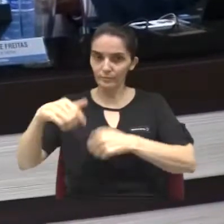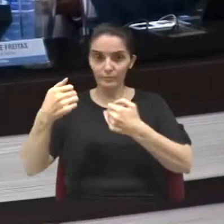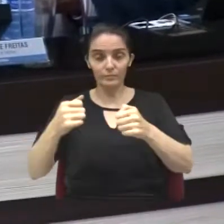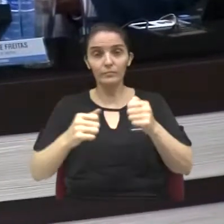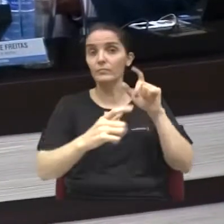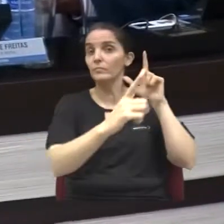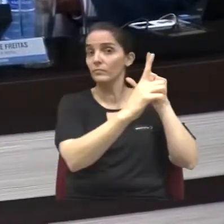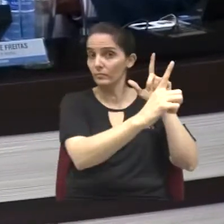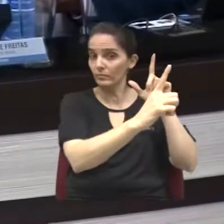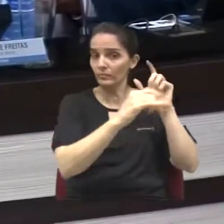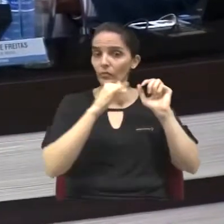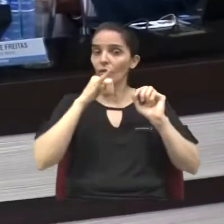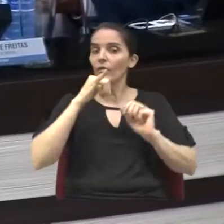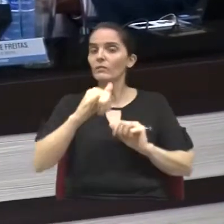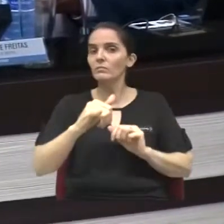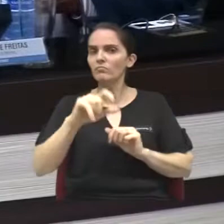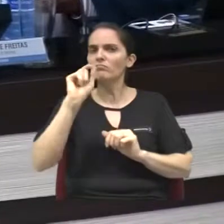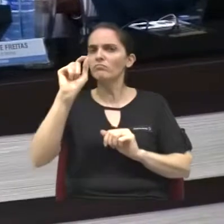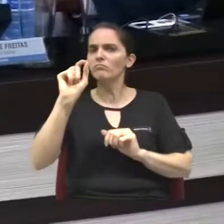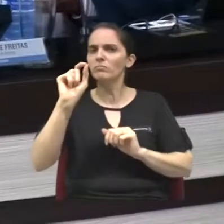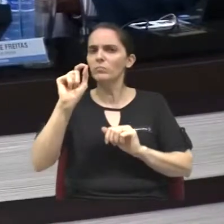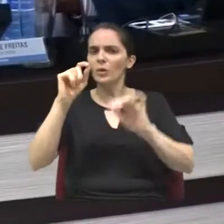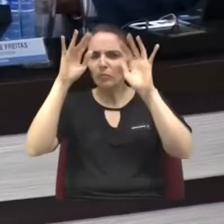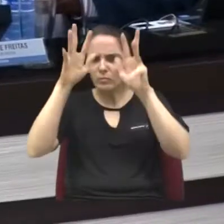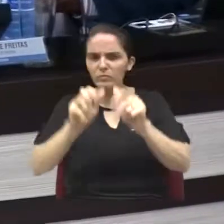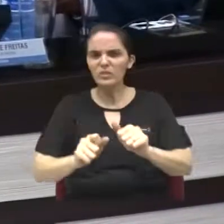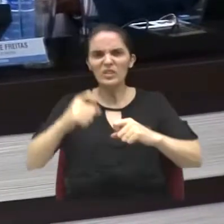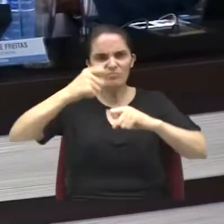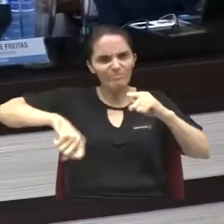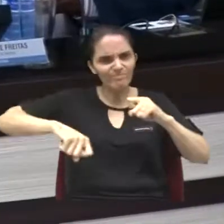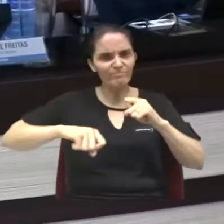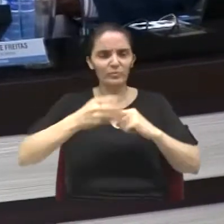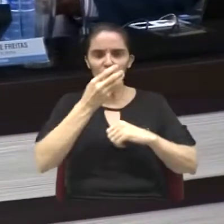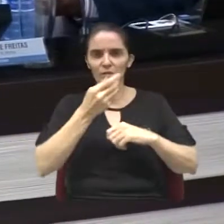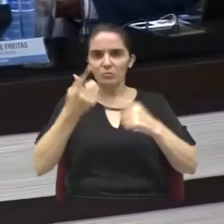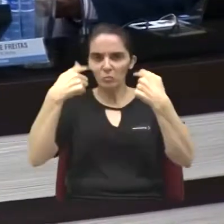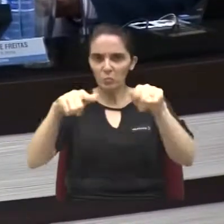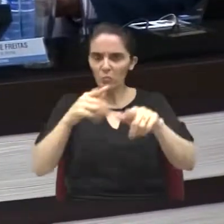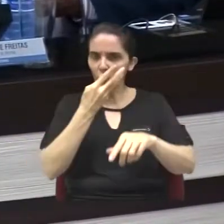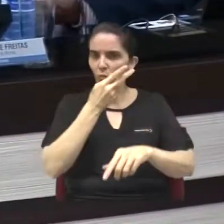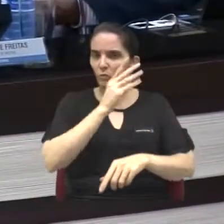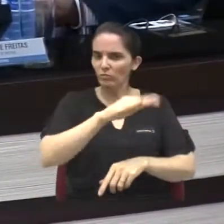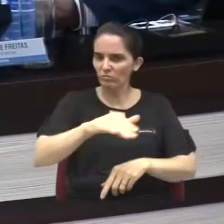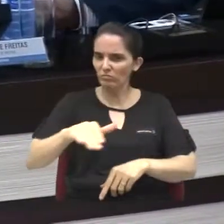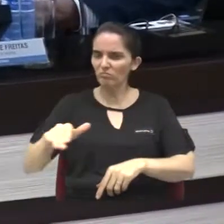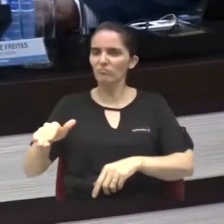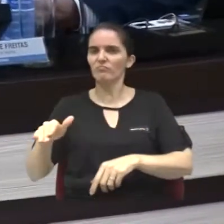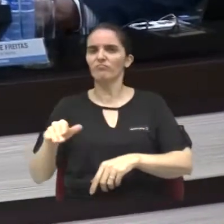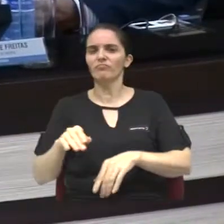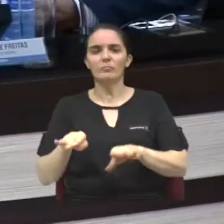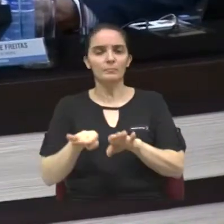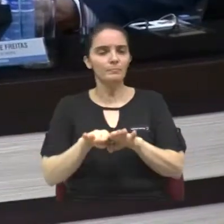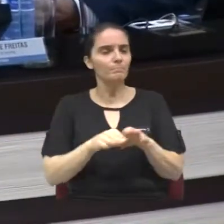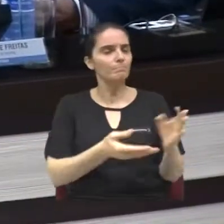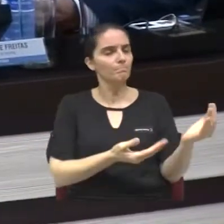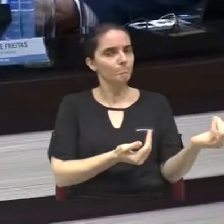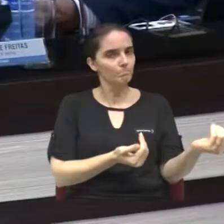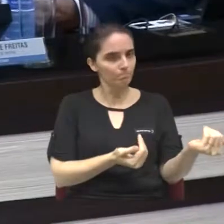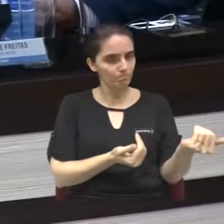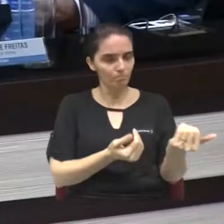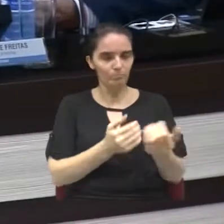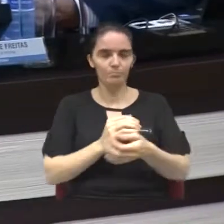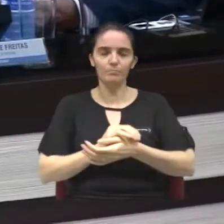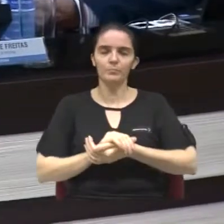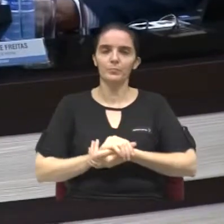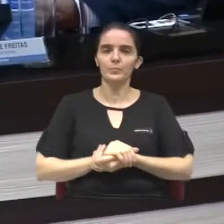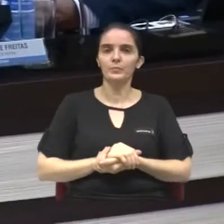infantil placas referente à denúncia de crime de abuso e exploração sexual de crianças e adolescentes e da outras